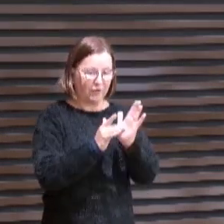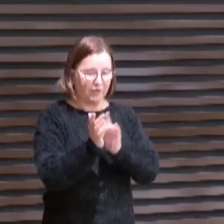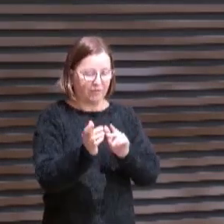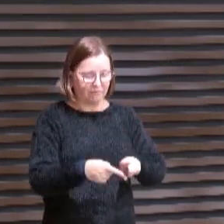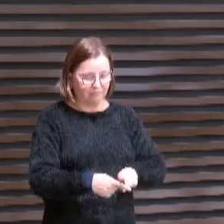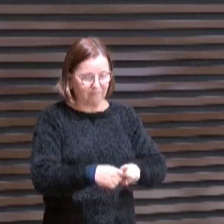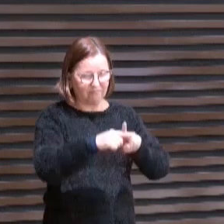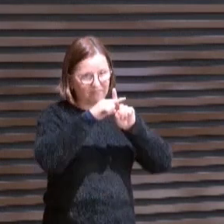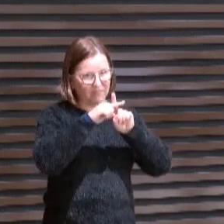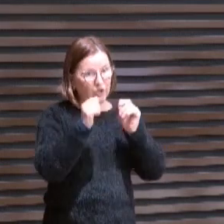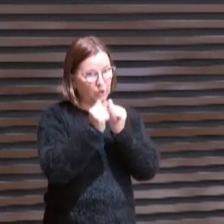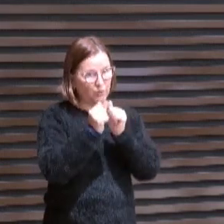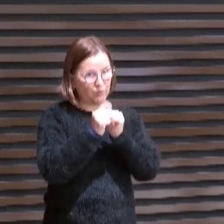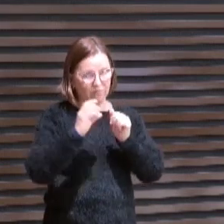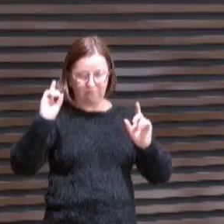Agora pensa na dor.